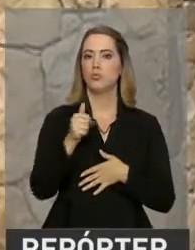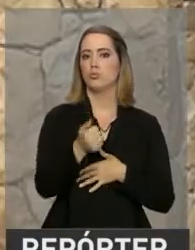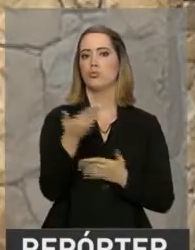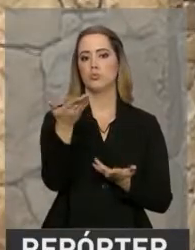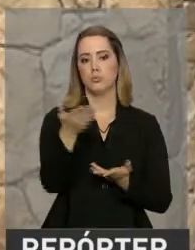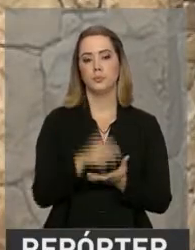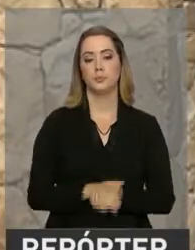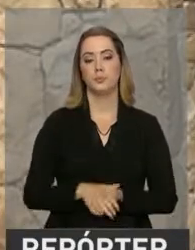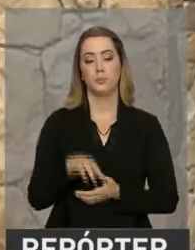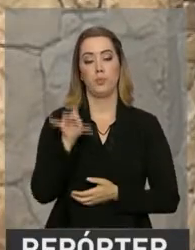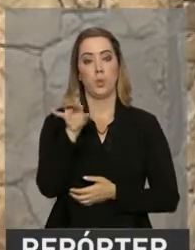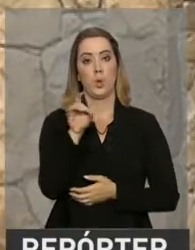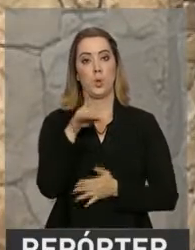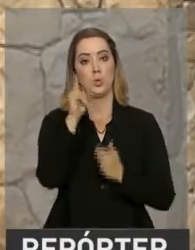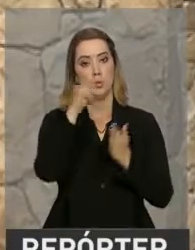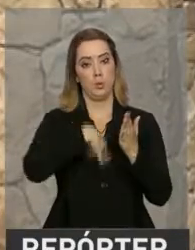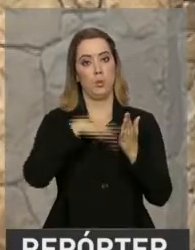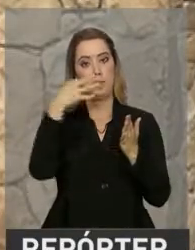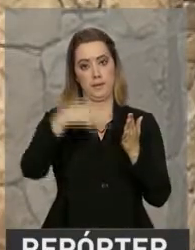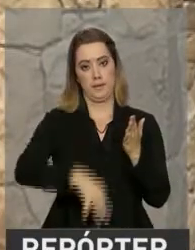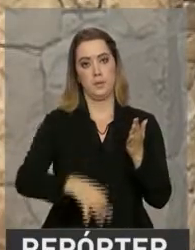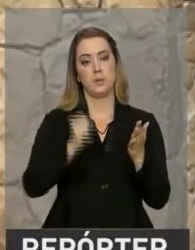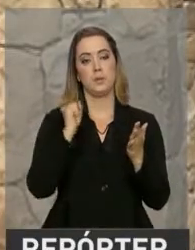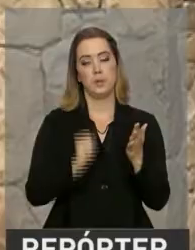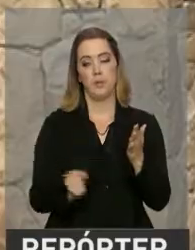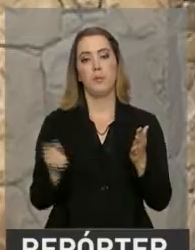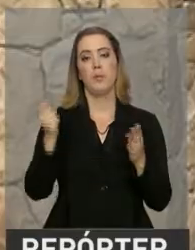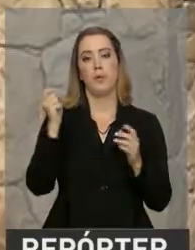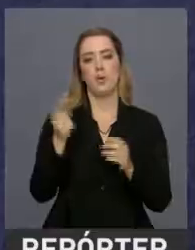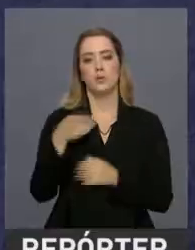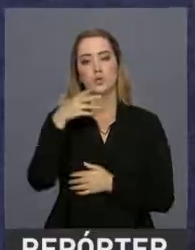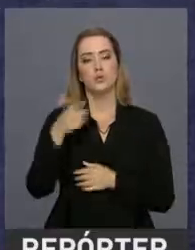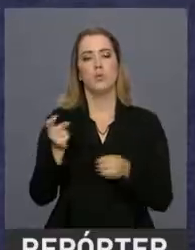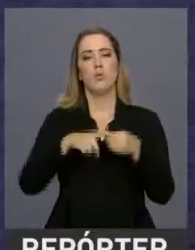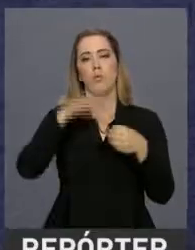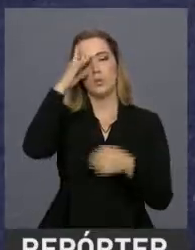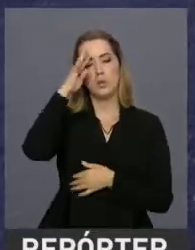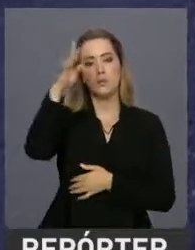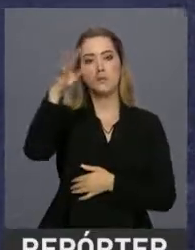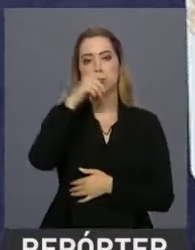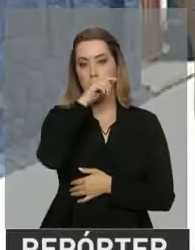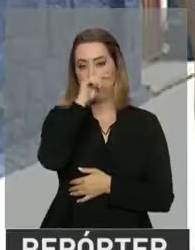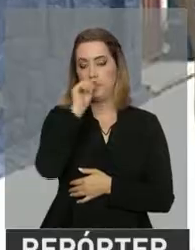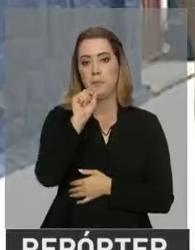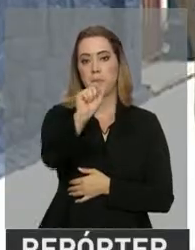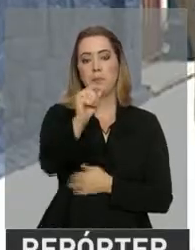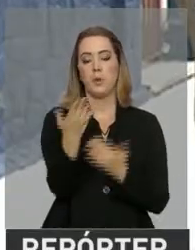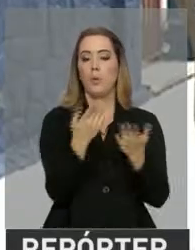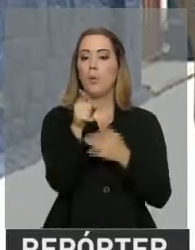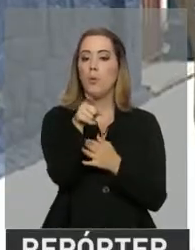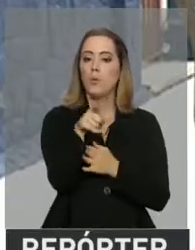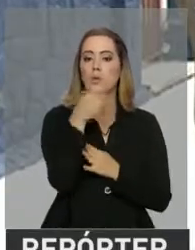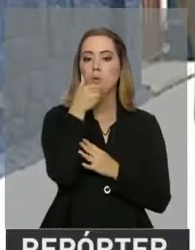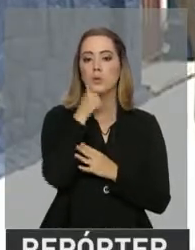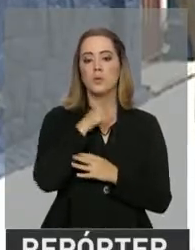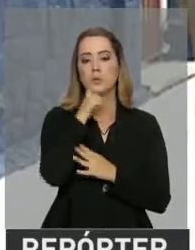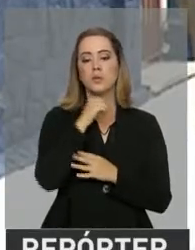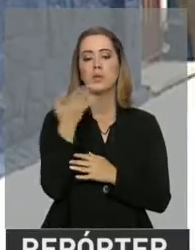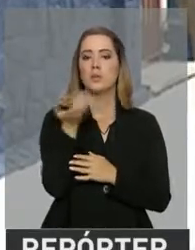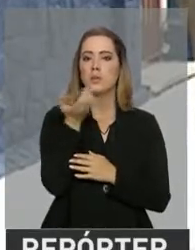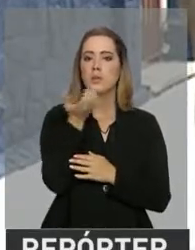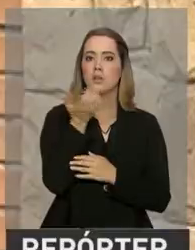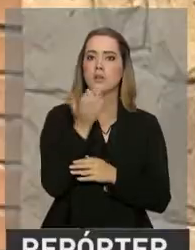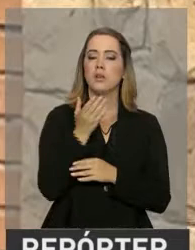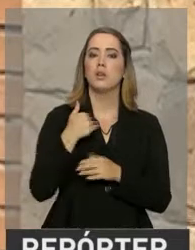só com a documentação em ordem dá para retomar alguns sonhos como no caso da laure que pretende voltar a cursar